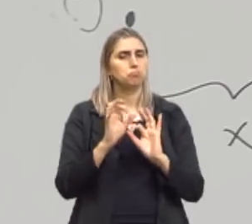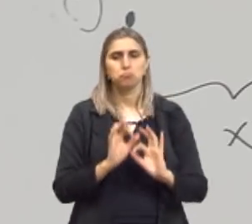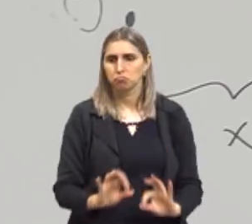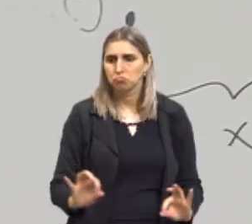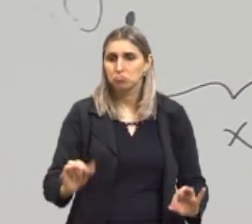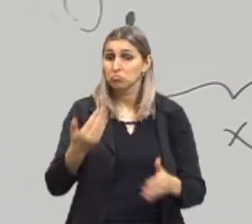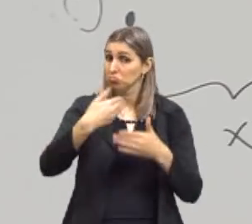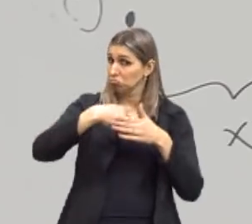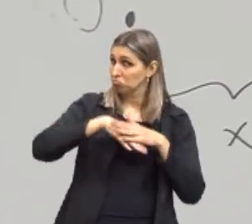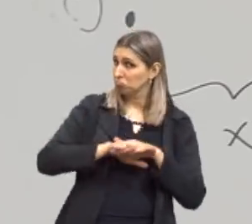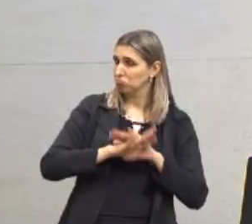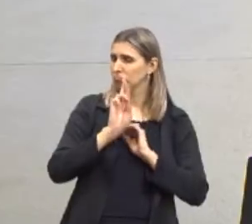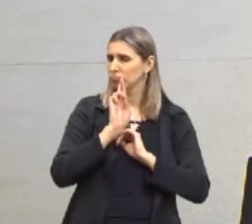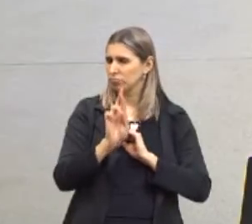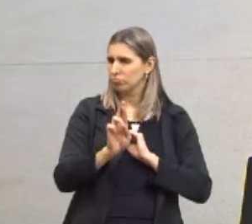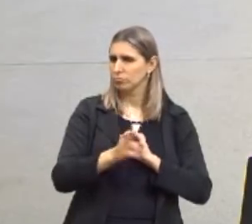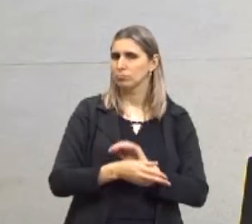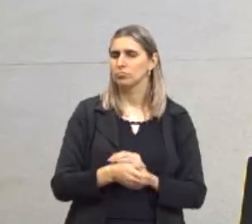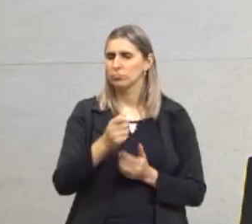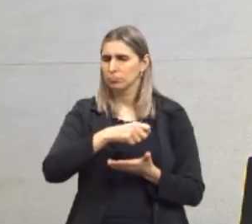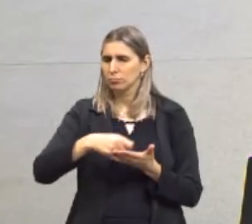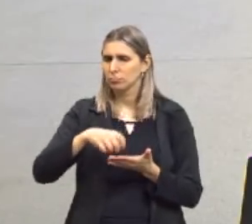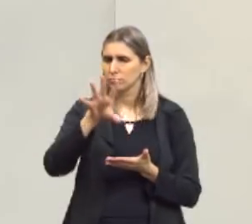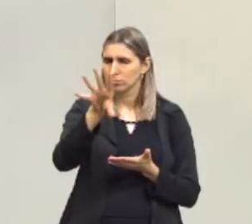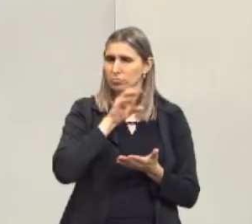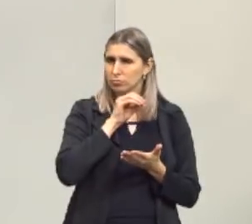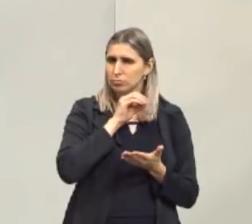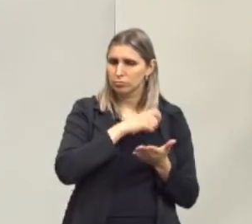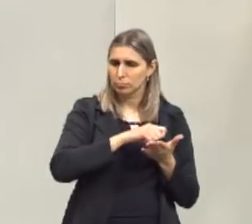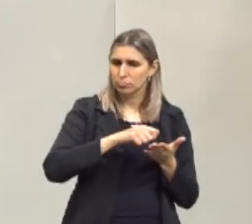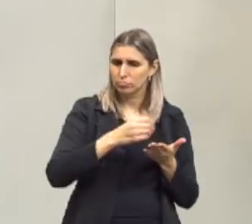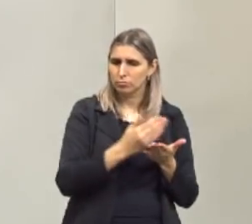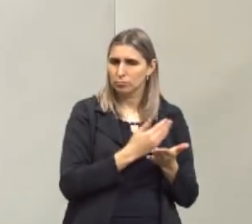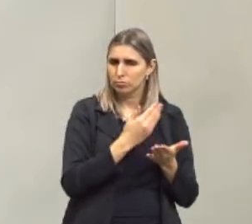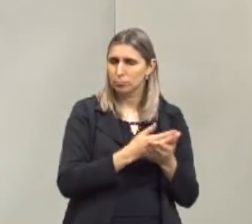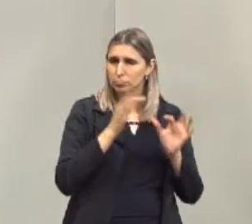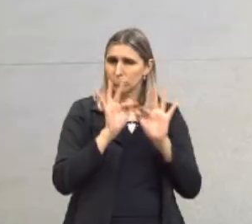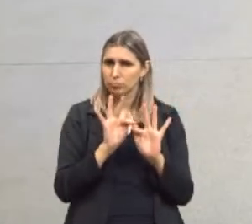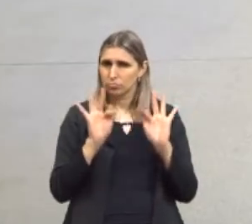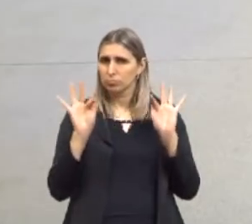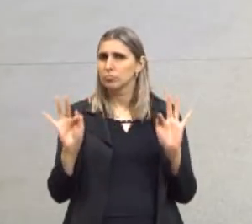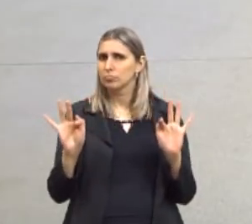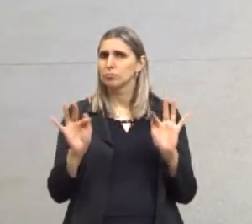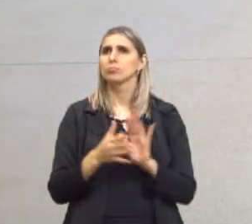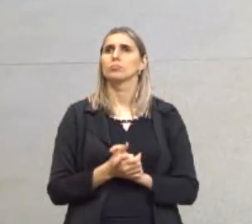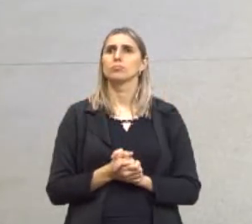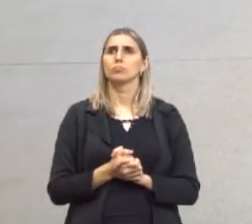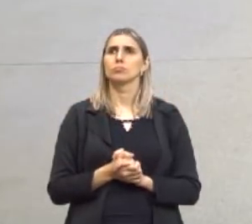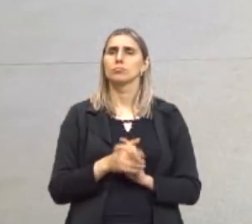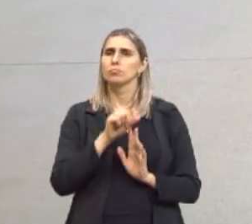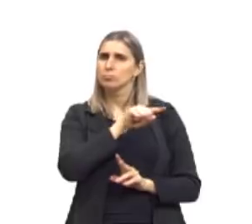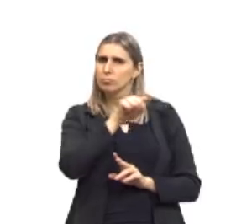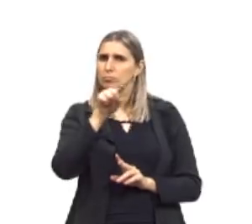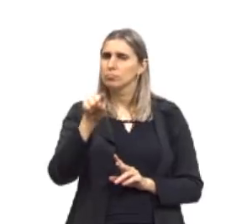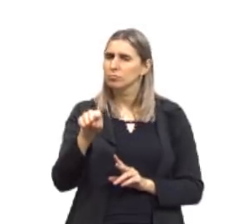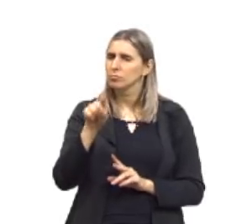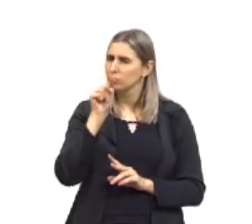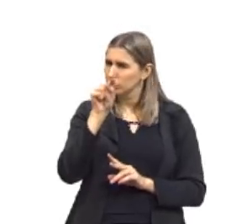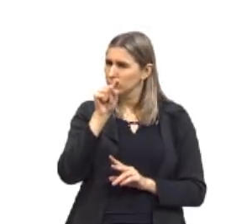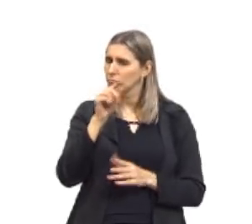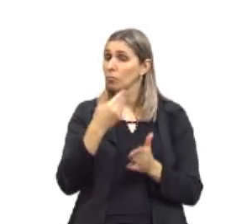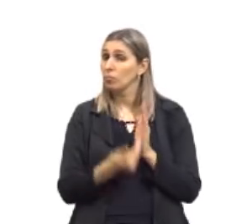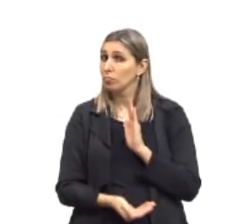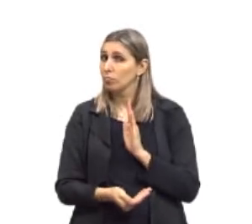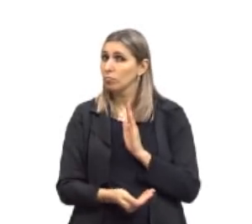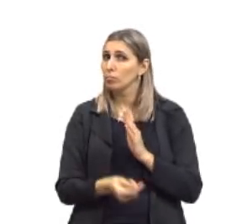simples, guarde esse resultado, anote essa fórmula para que você, né, não fique, não perca